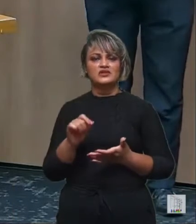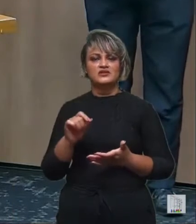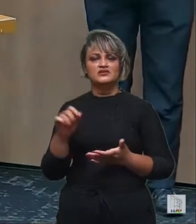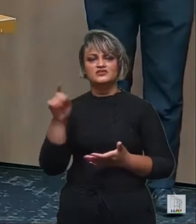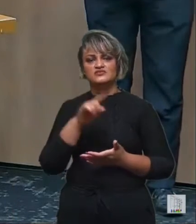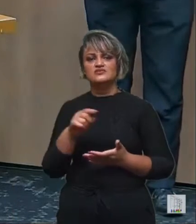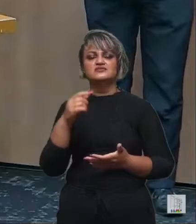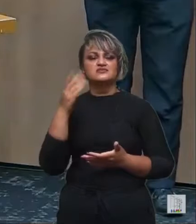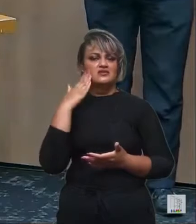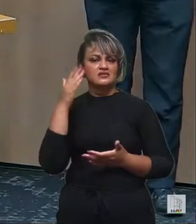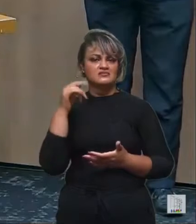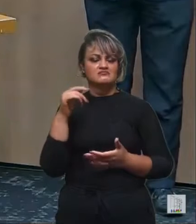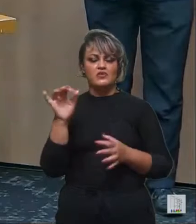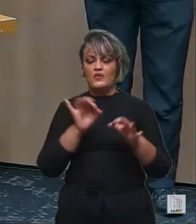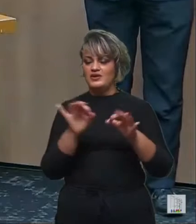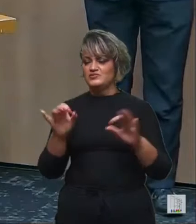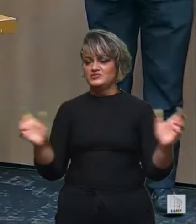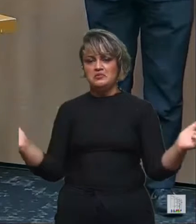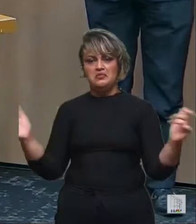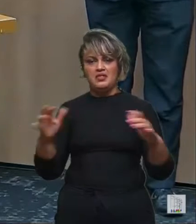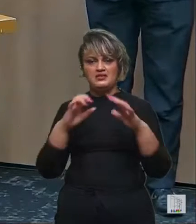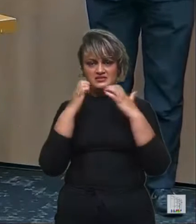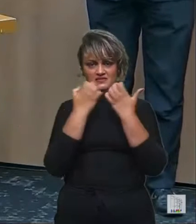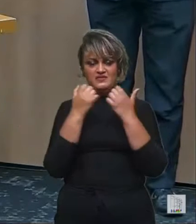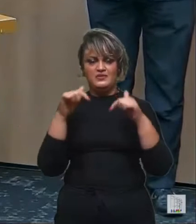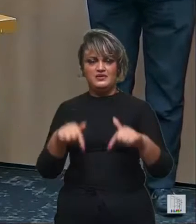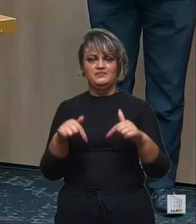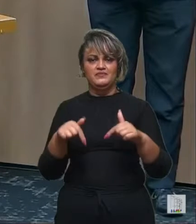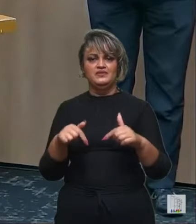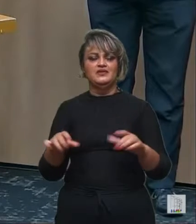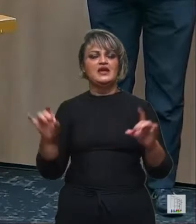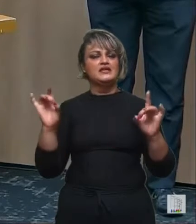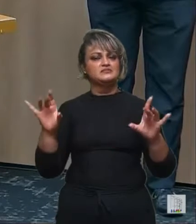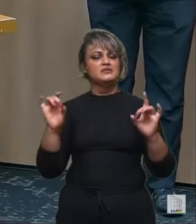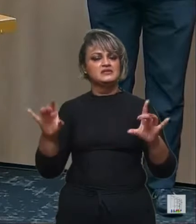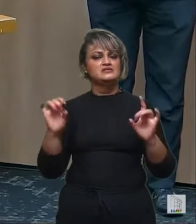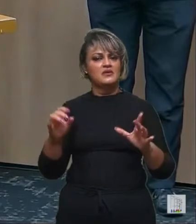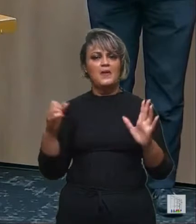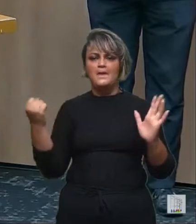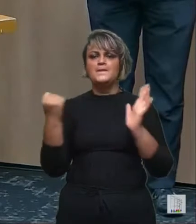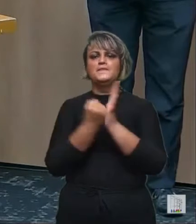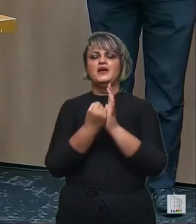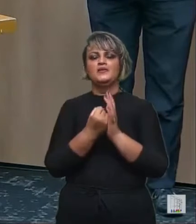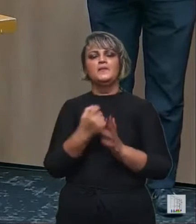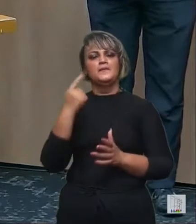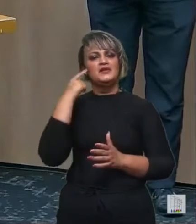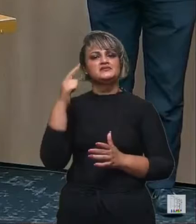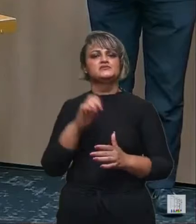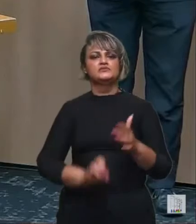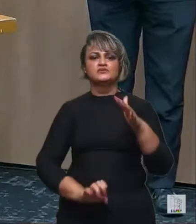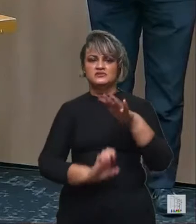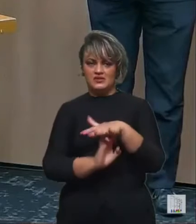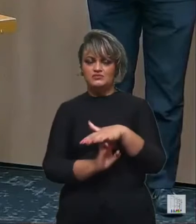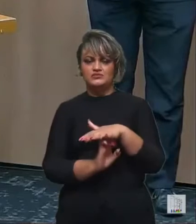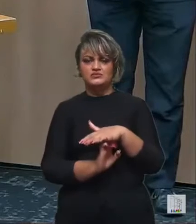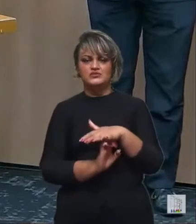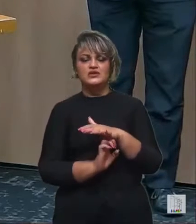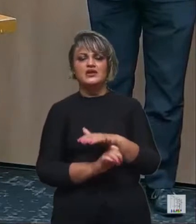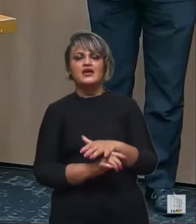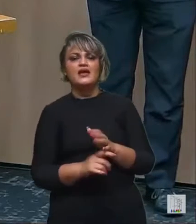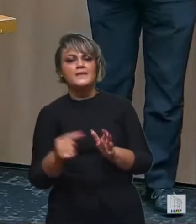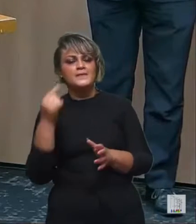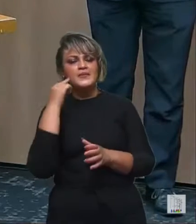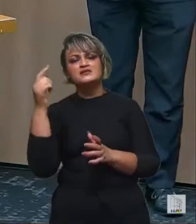Excelência presidir esta cerimónia. Para nós é um momento marcante do ponto de vista de Estado, é um momento marcante do ponto de